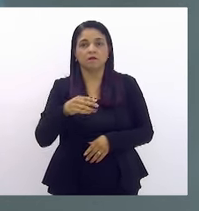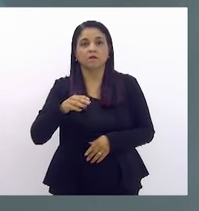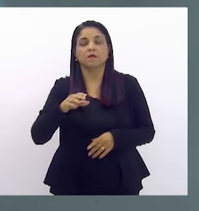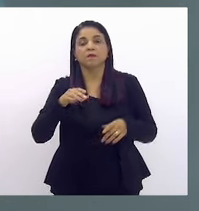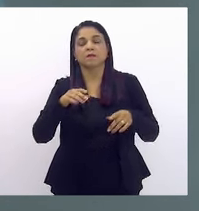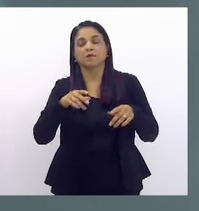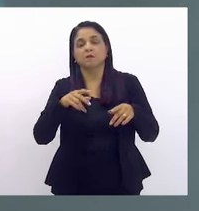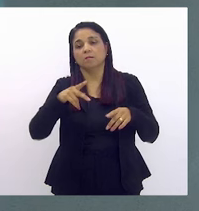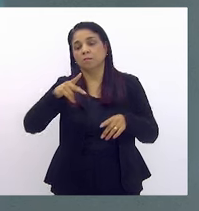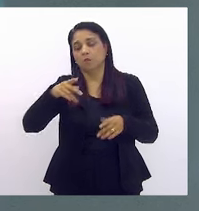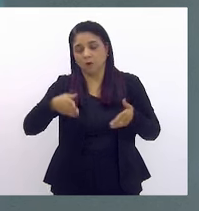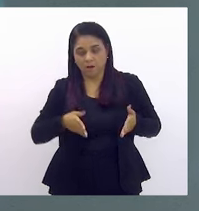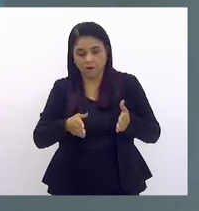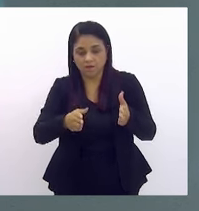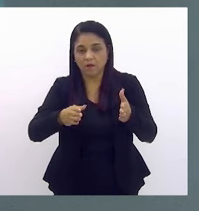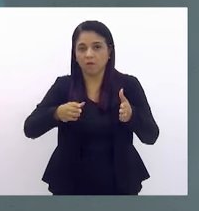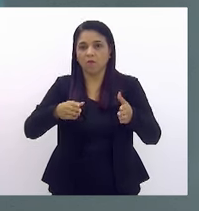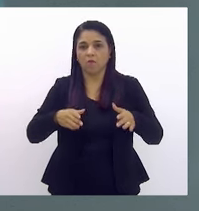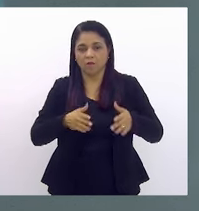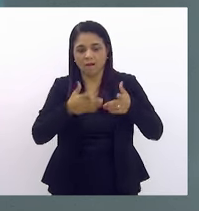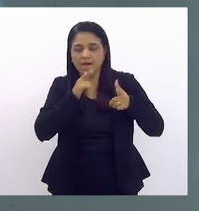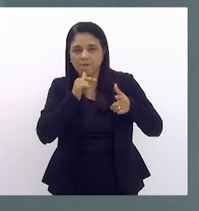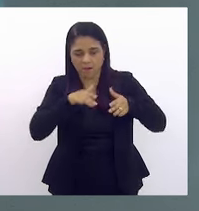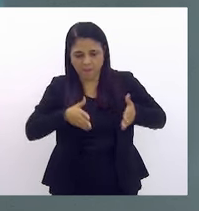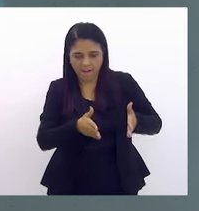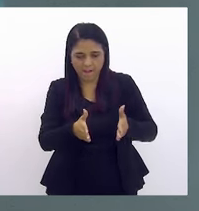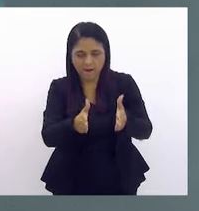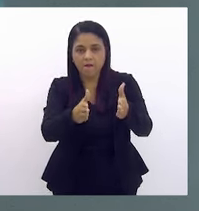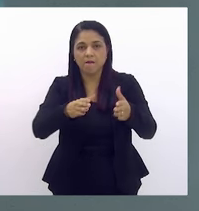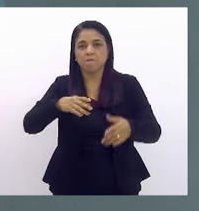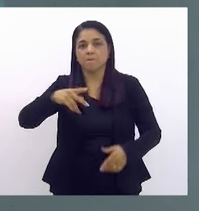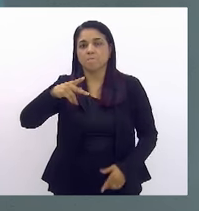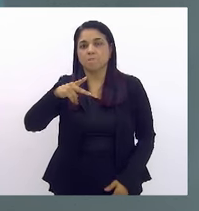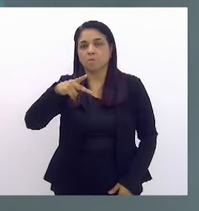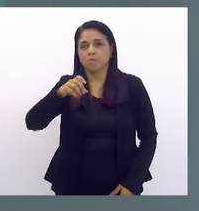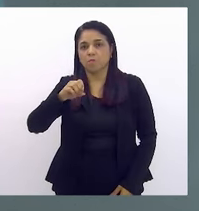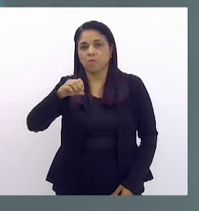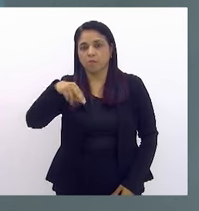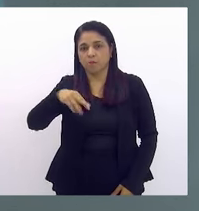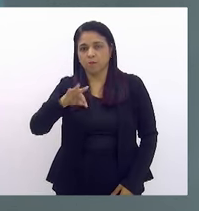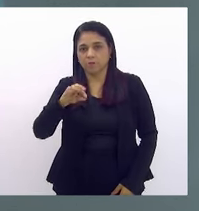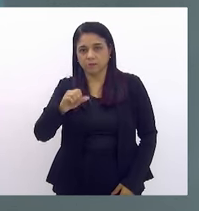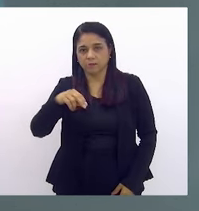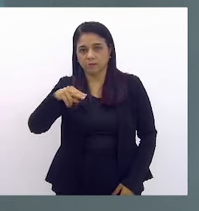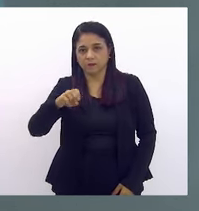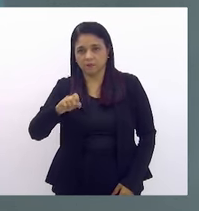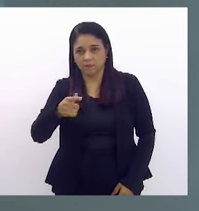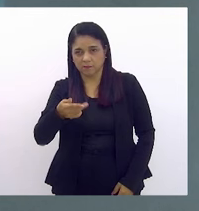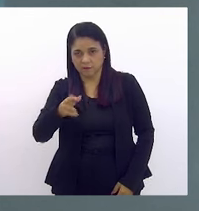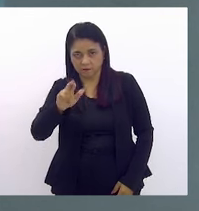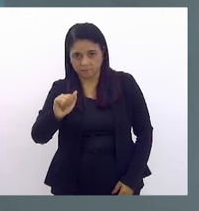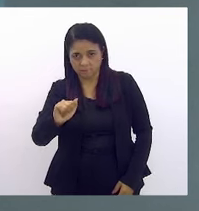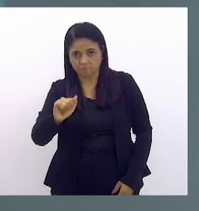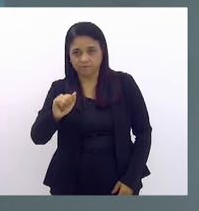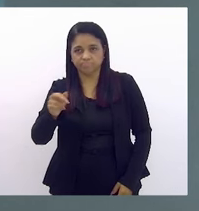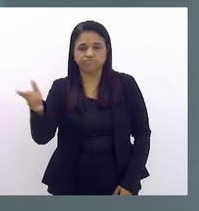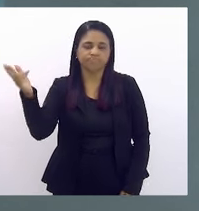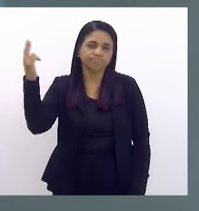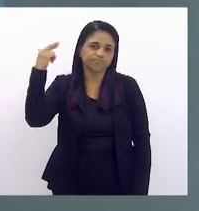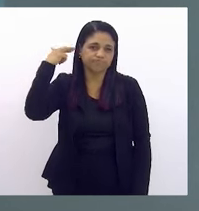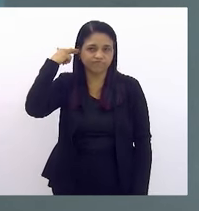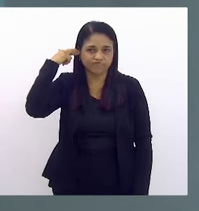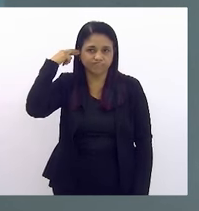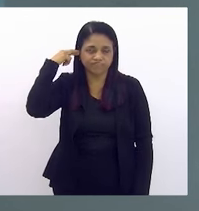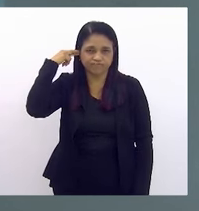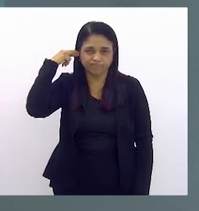liga novamente ao mar, esse também artificial, tá? Então, da Brava, né,